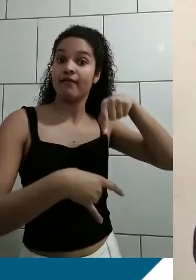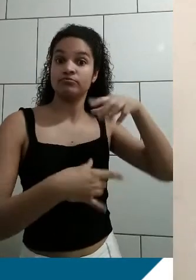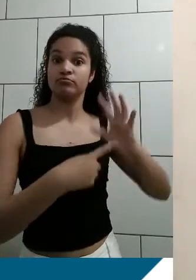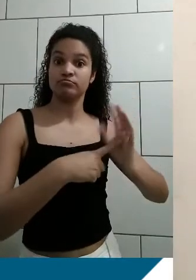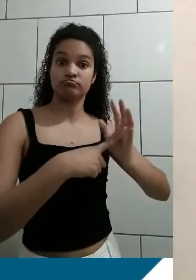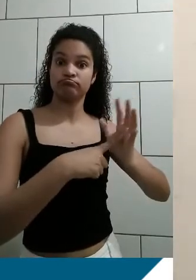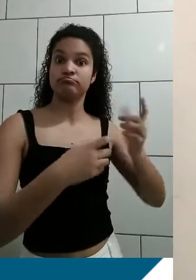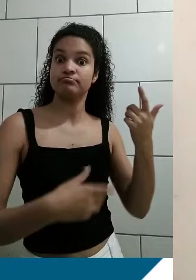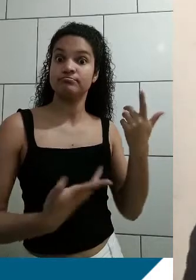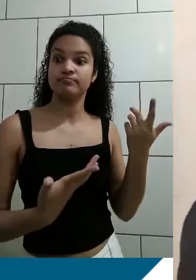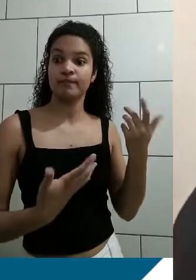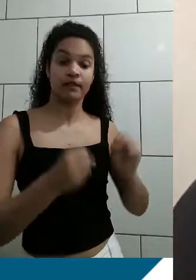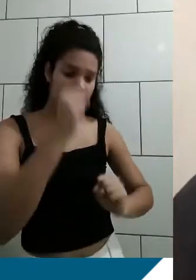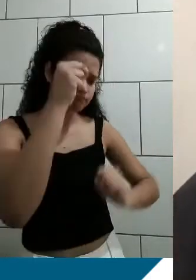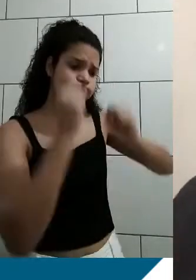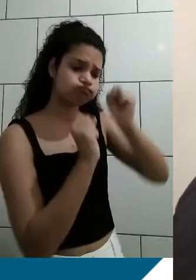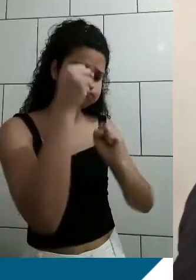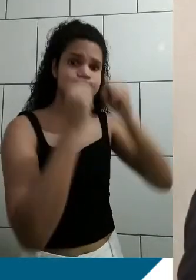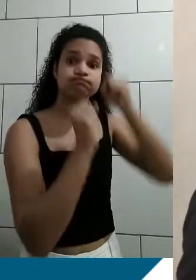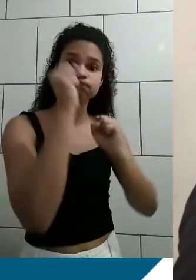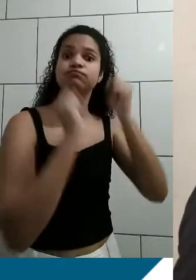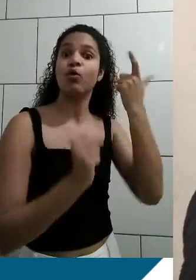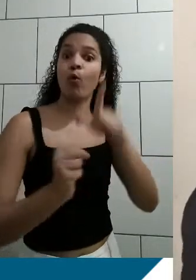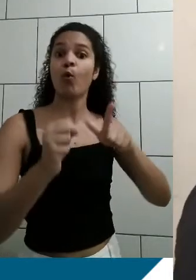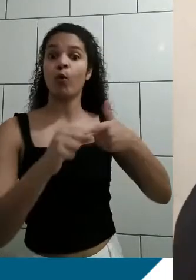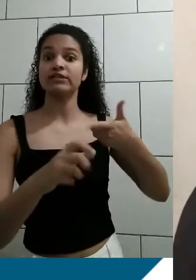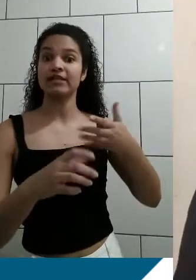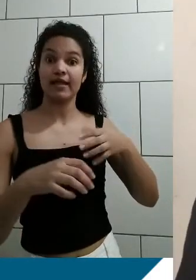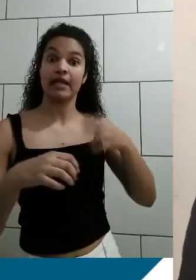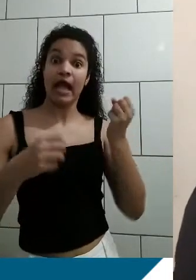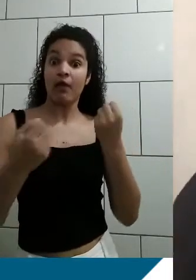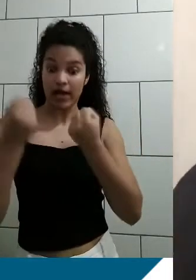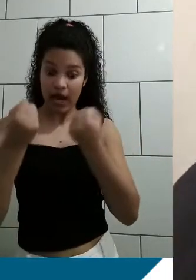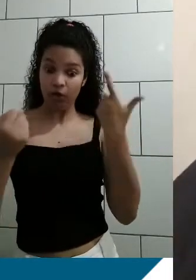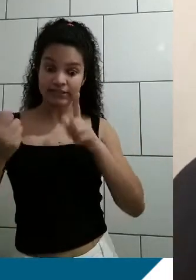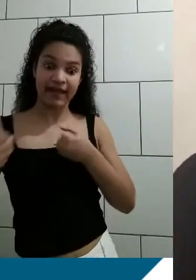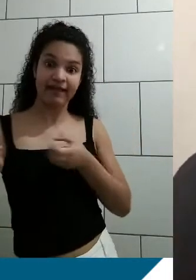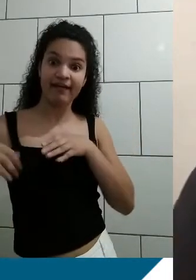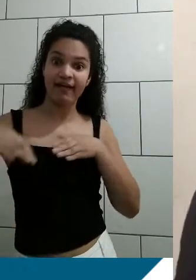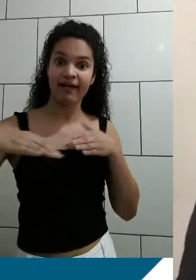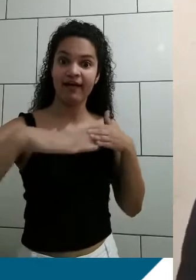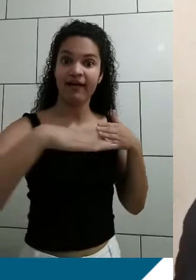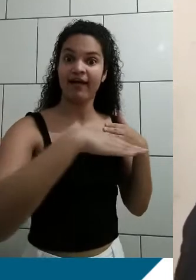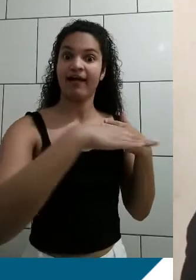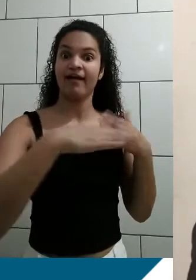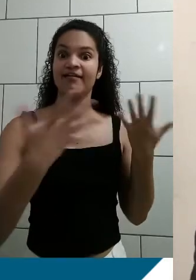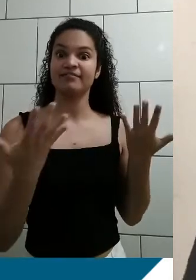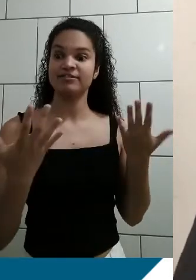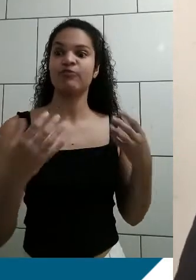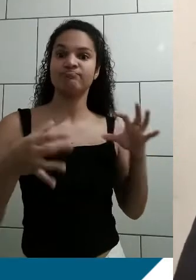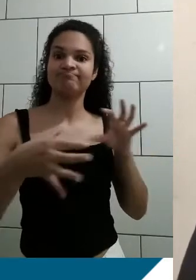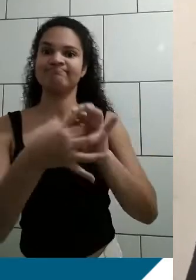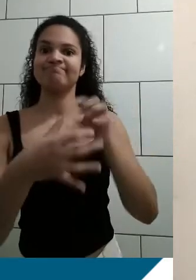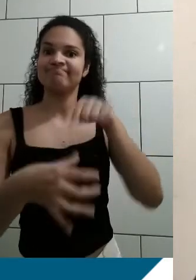basicamente a transformação ali de energia química, que envolve um pouquinho de elétrica e térmica também no processo, só que o motor ele esquenta, ou seja,